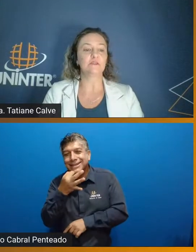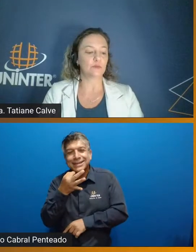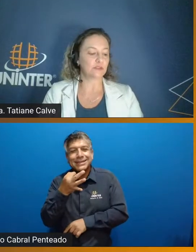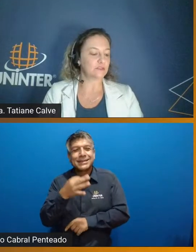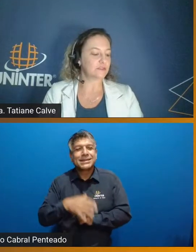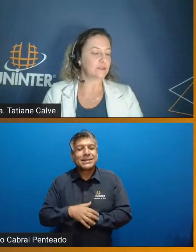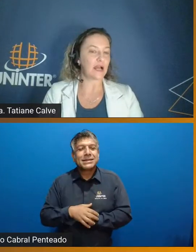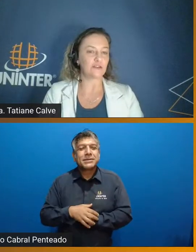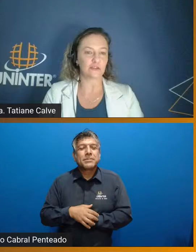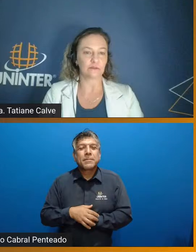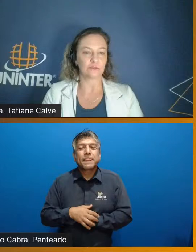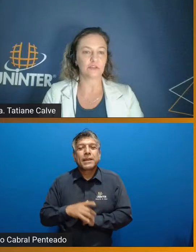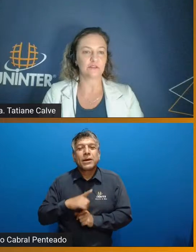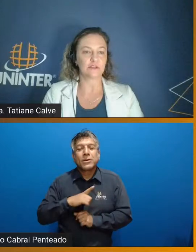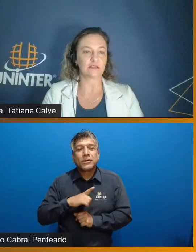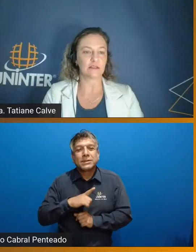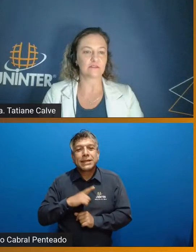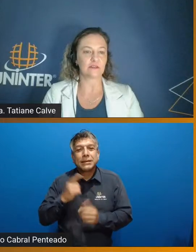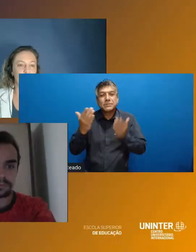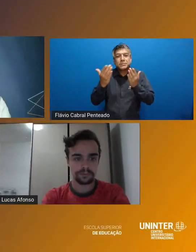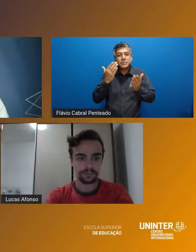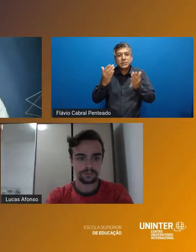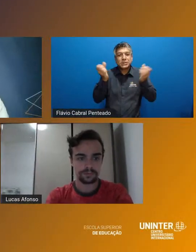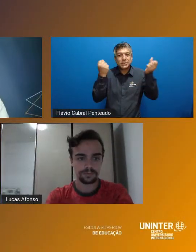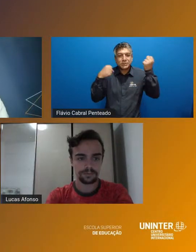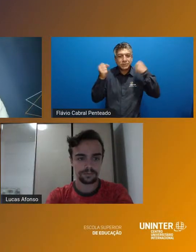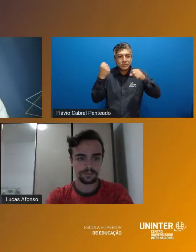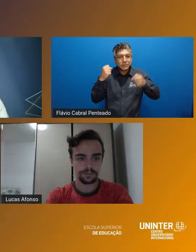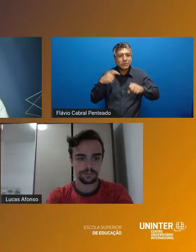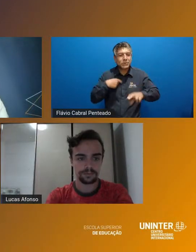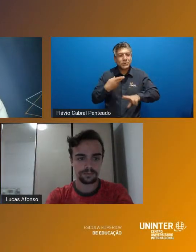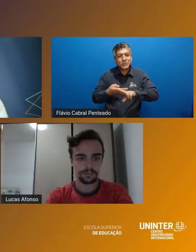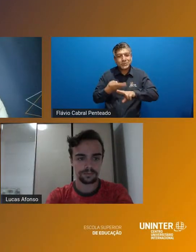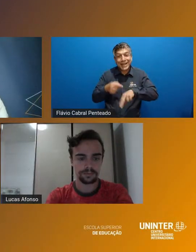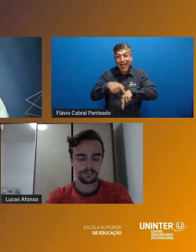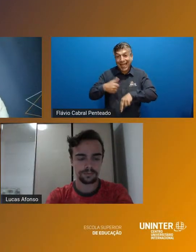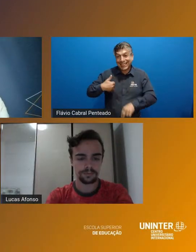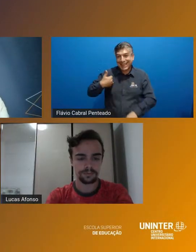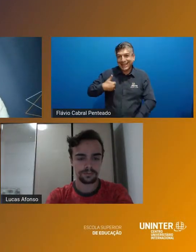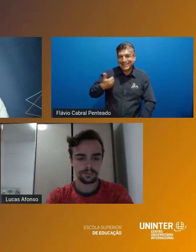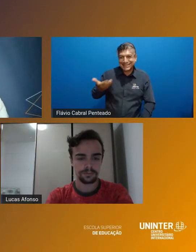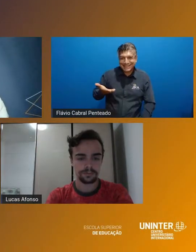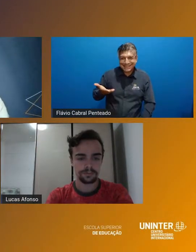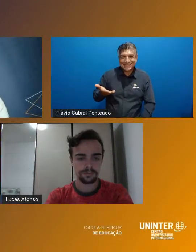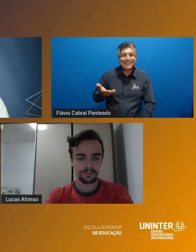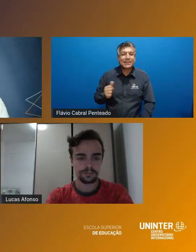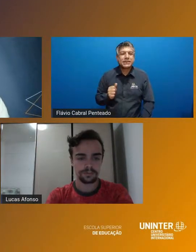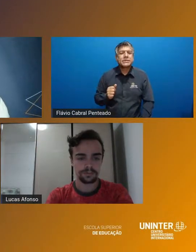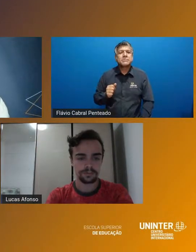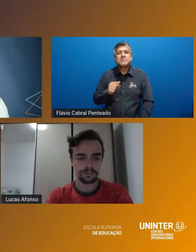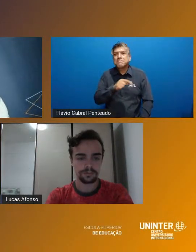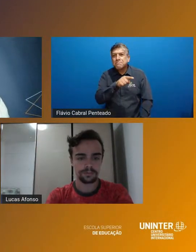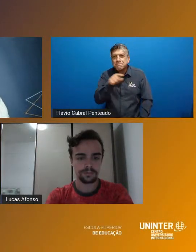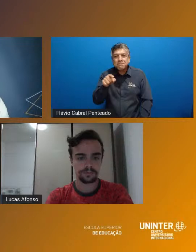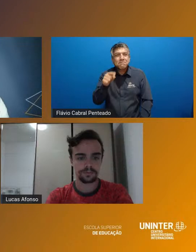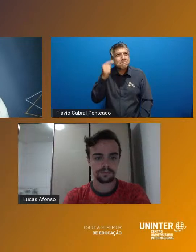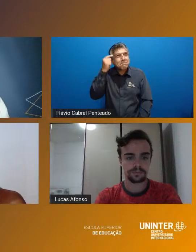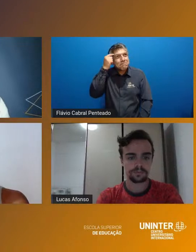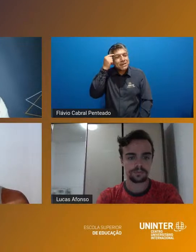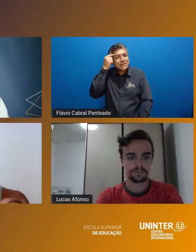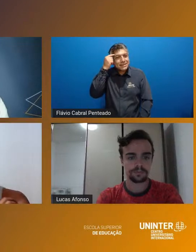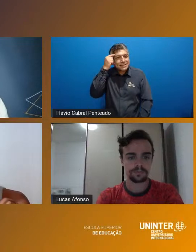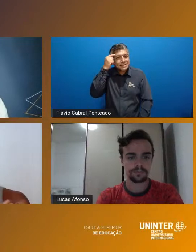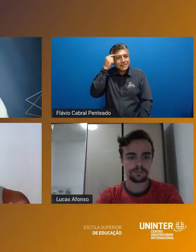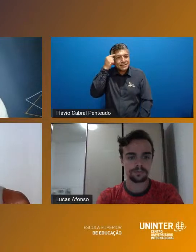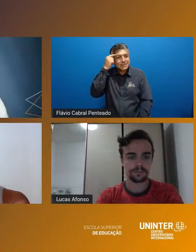da psicomotricidade utilizada nessa faixa etária mesmo porque você coloca que a